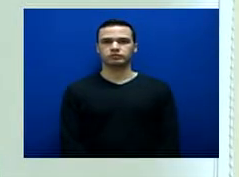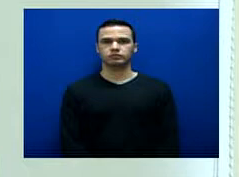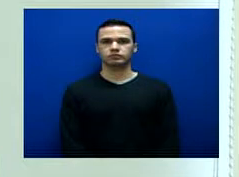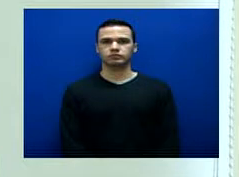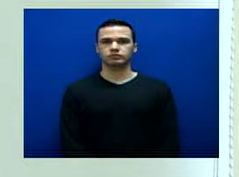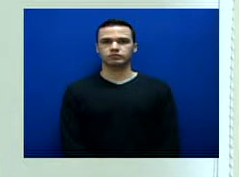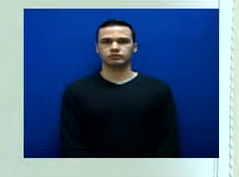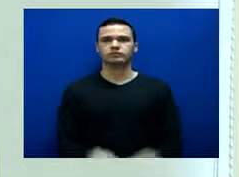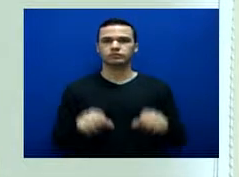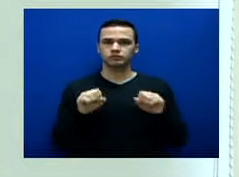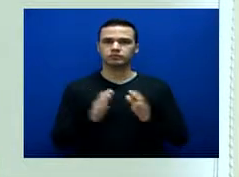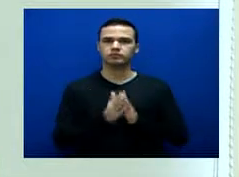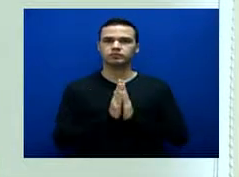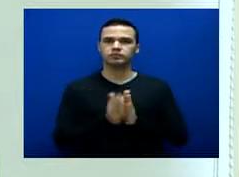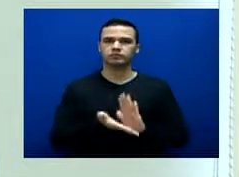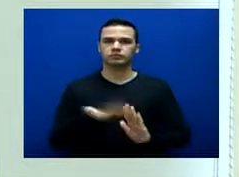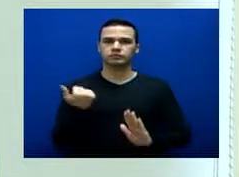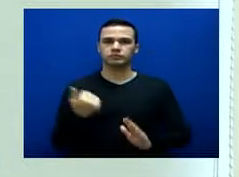Ele tirar, pô.